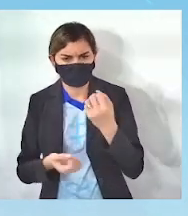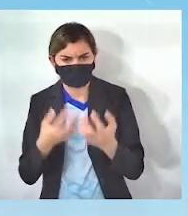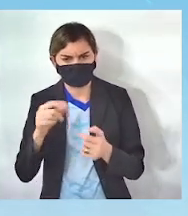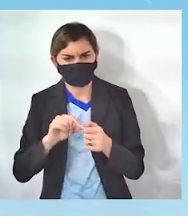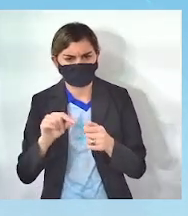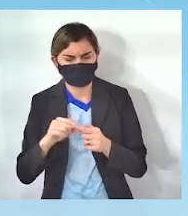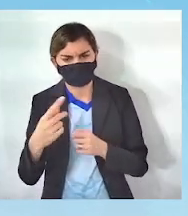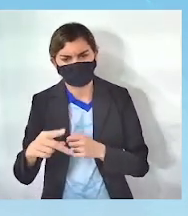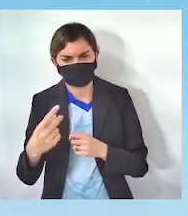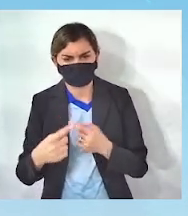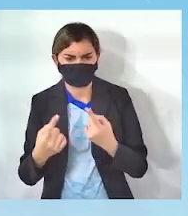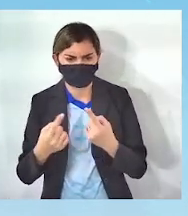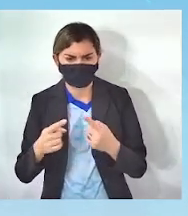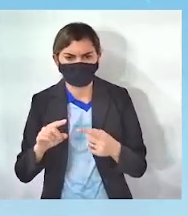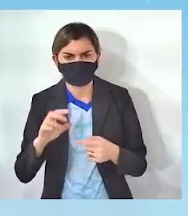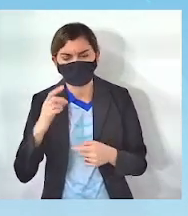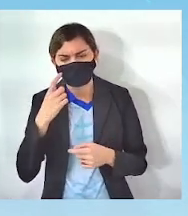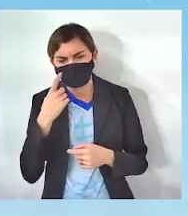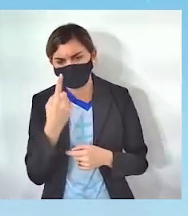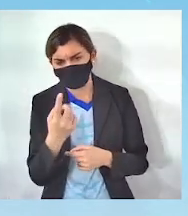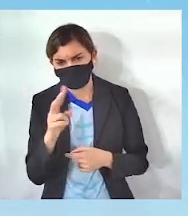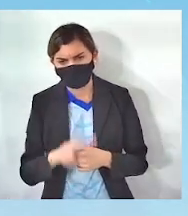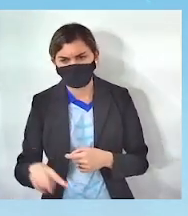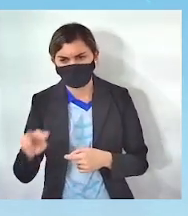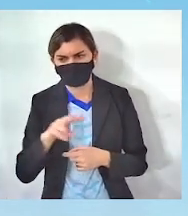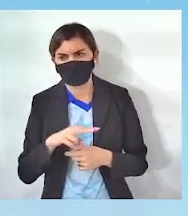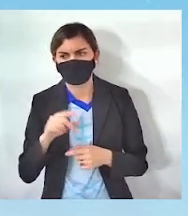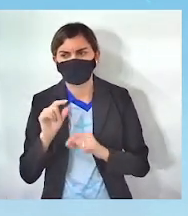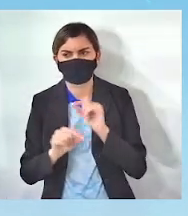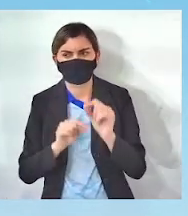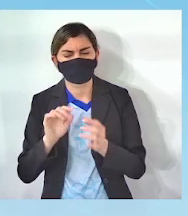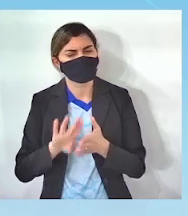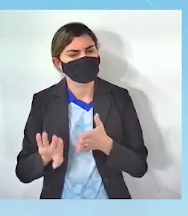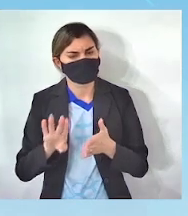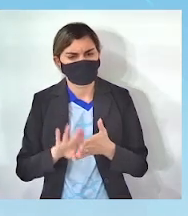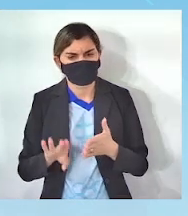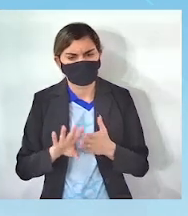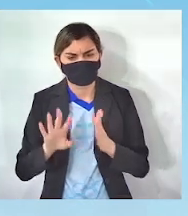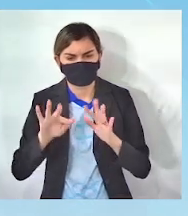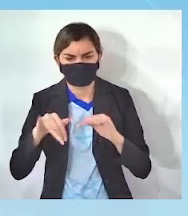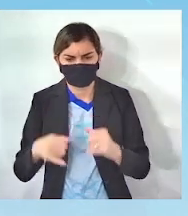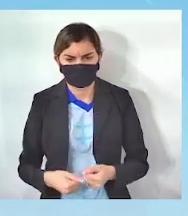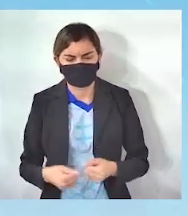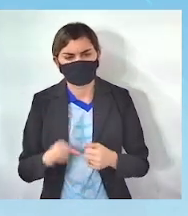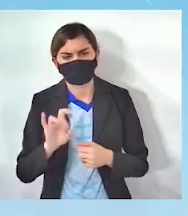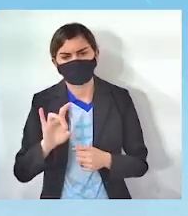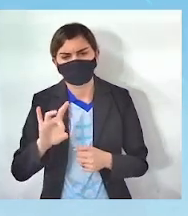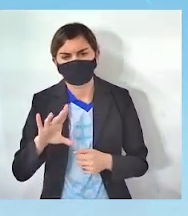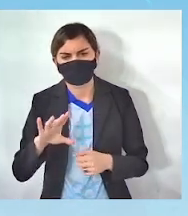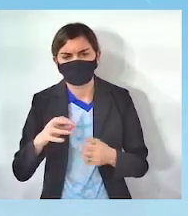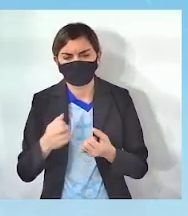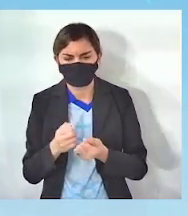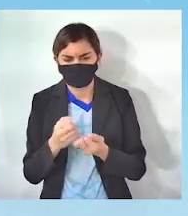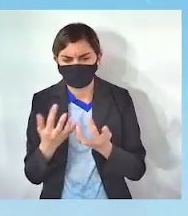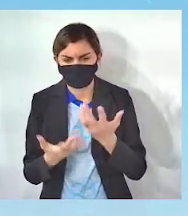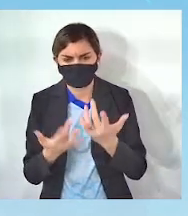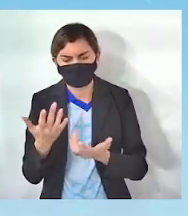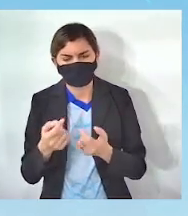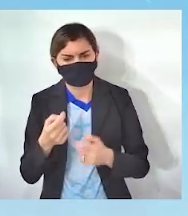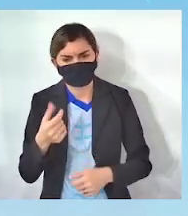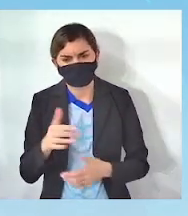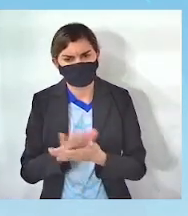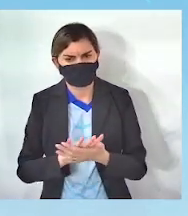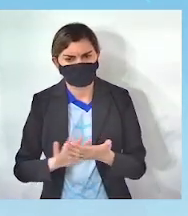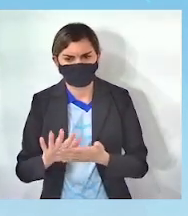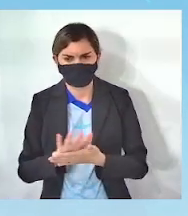seu churrasco, olhando para a churrasqueira, o que sobra no final são só as cinzas, quase nada.